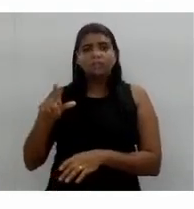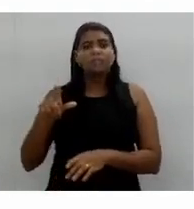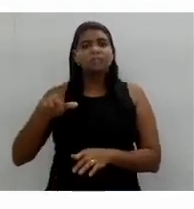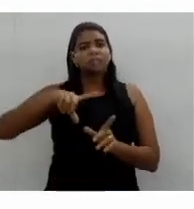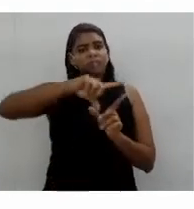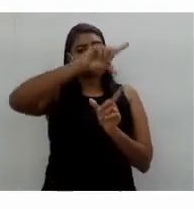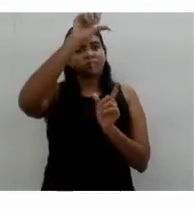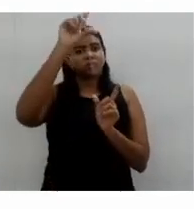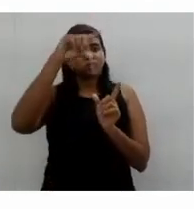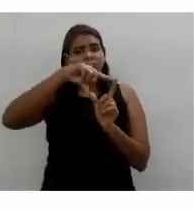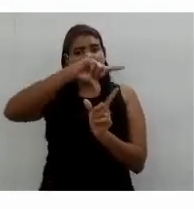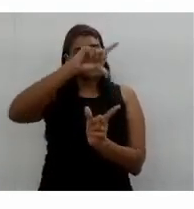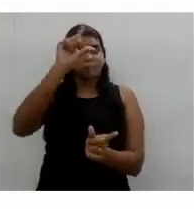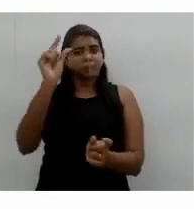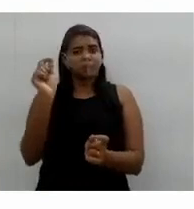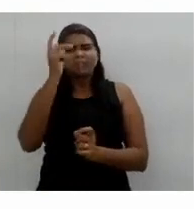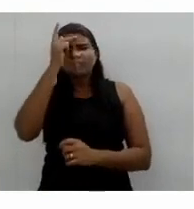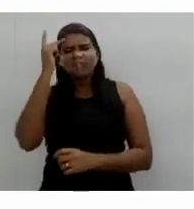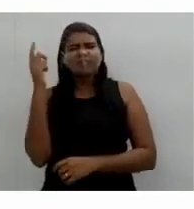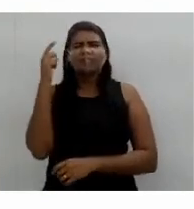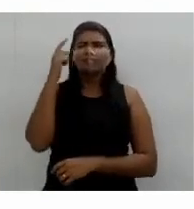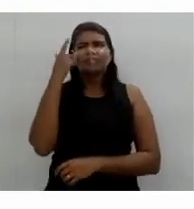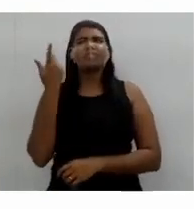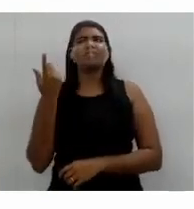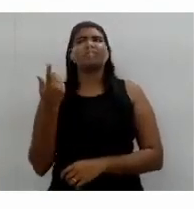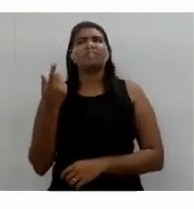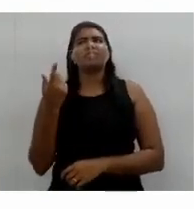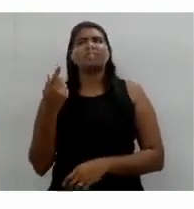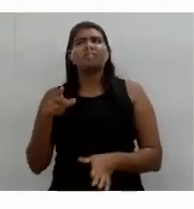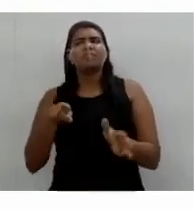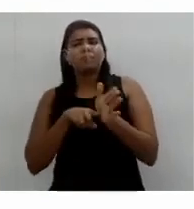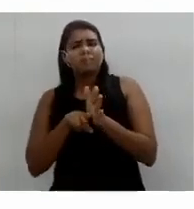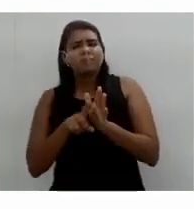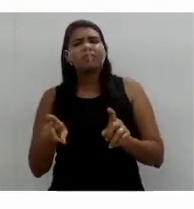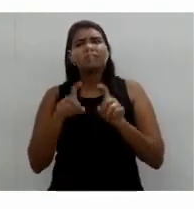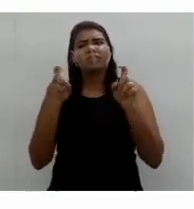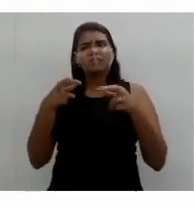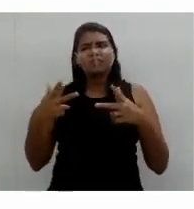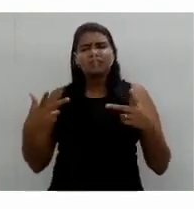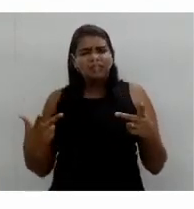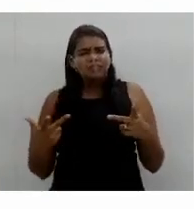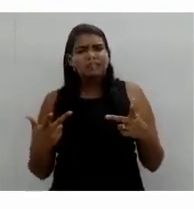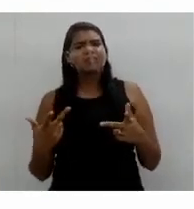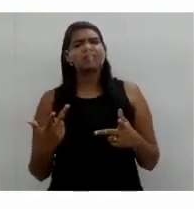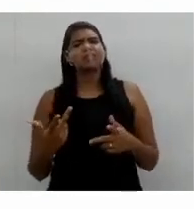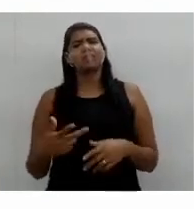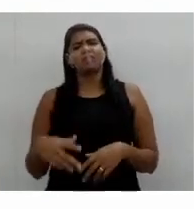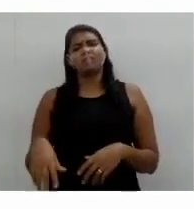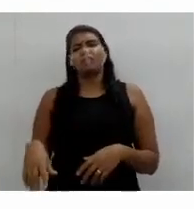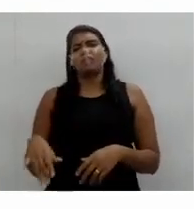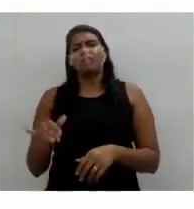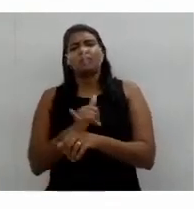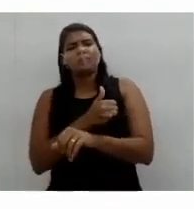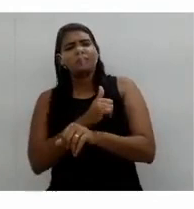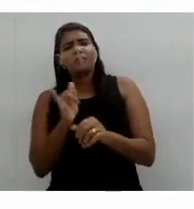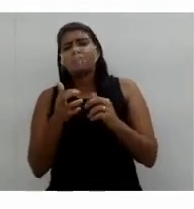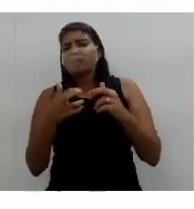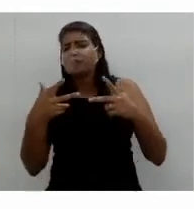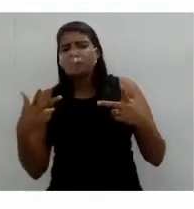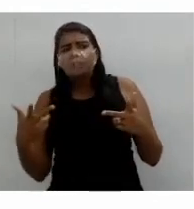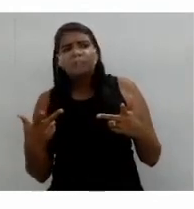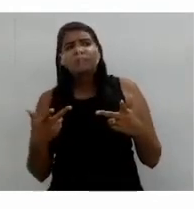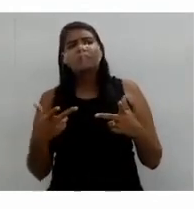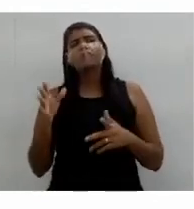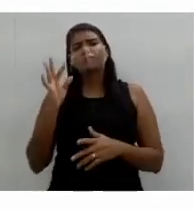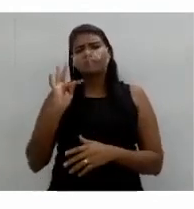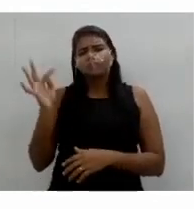ainda tem gente que duvida, e se você for pesquisar na internet, você vai encontrar vídeos no YouTube de pessoas com